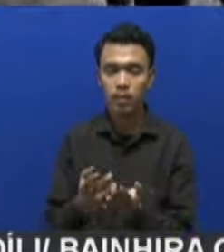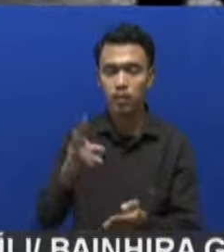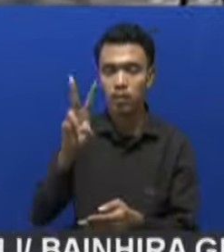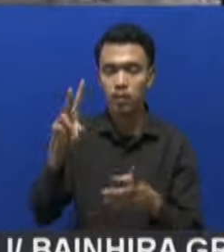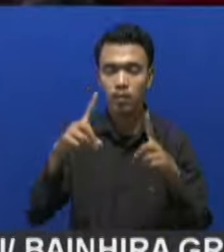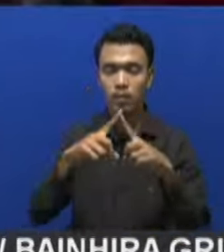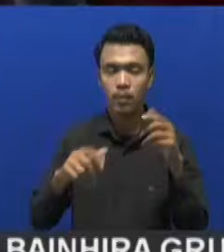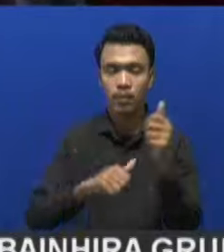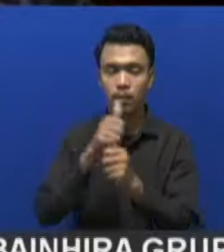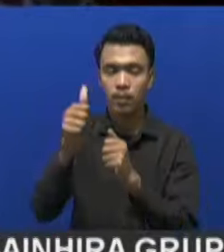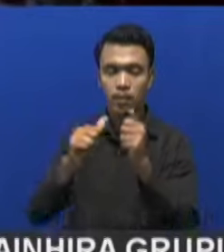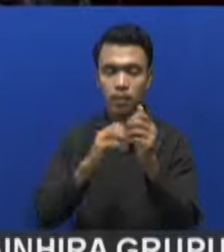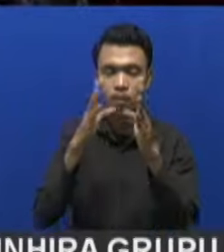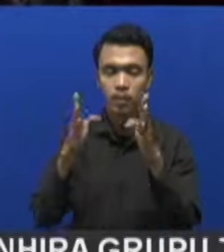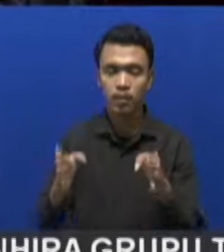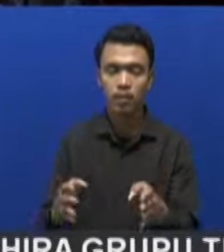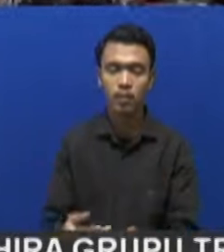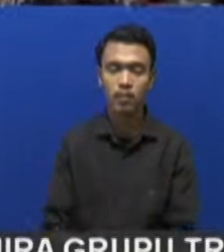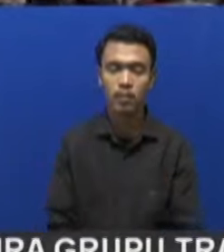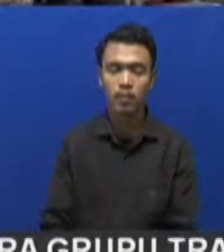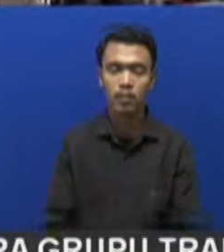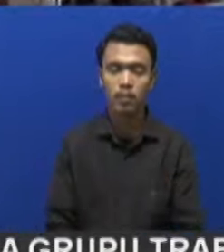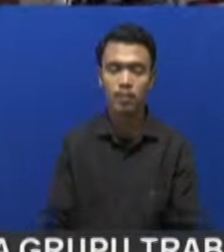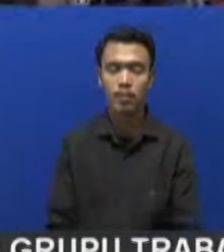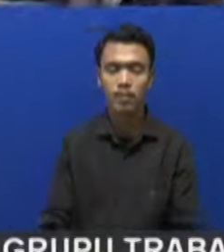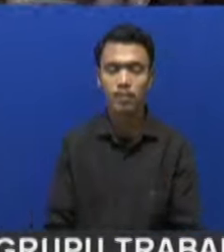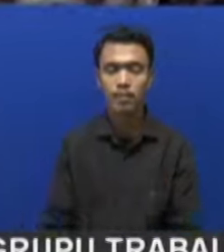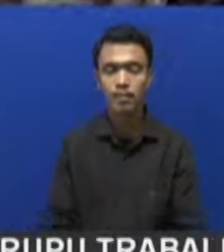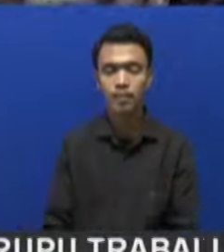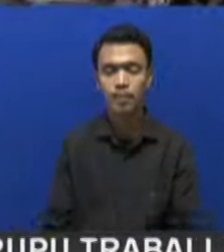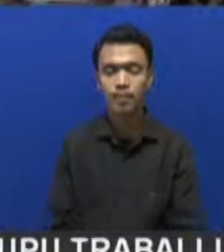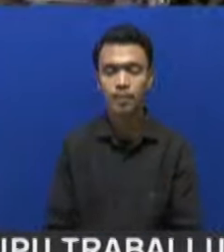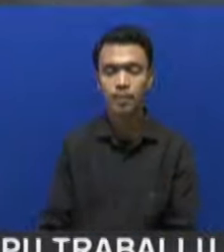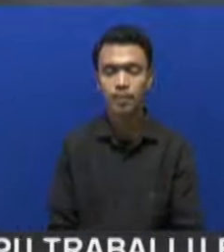pescadores. Husi hatu dainaru Moisés Magno Napoleon Xavier ba RTTeli.